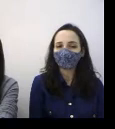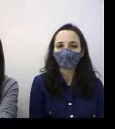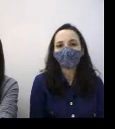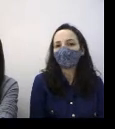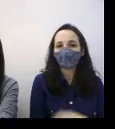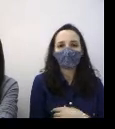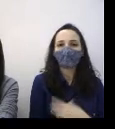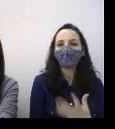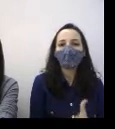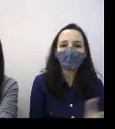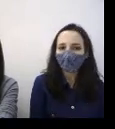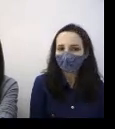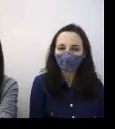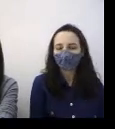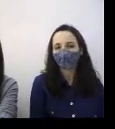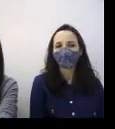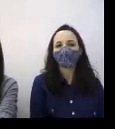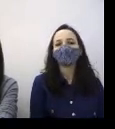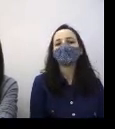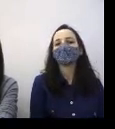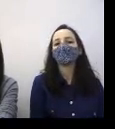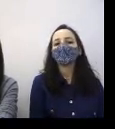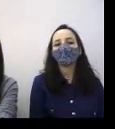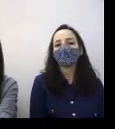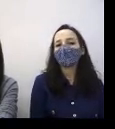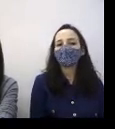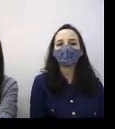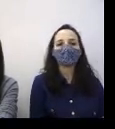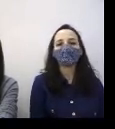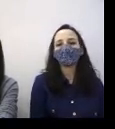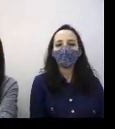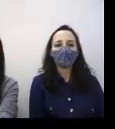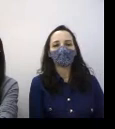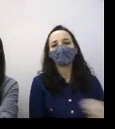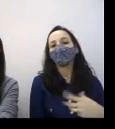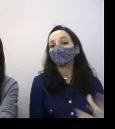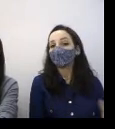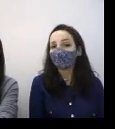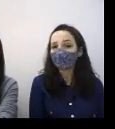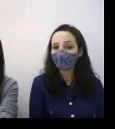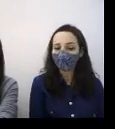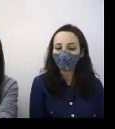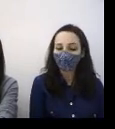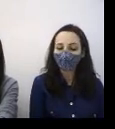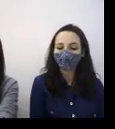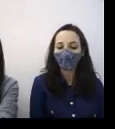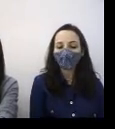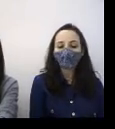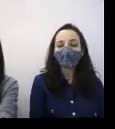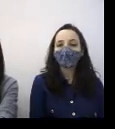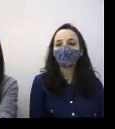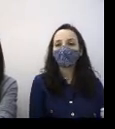alguma abstração, o lugar dessa pessoa querida, o país, a liberdade, o ideal de alguém e assim por diante.